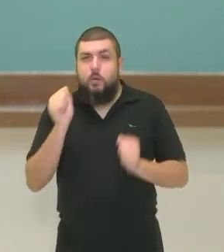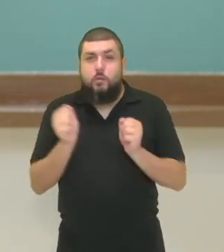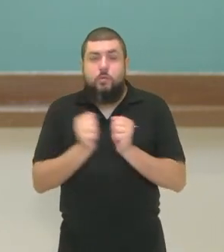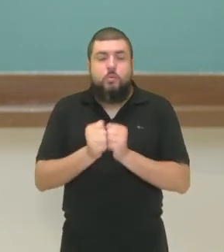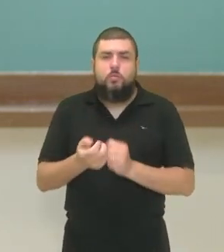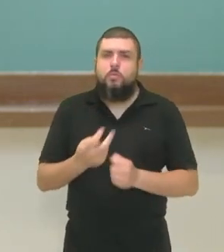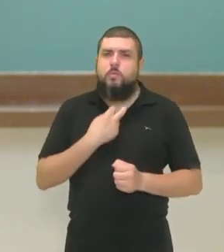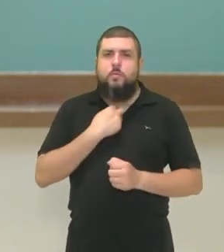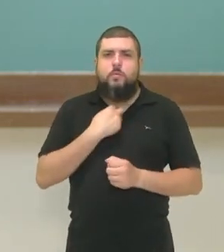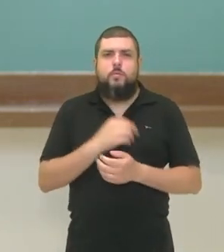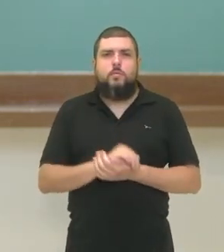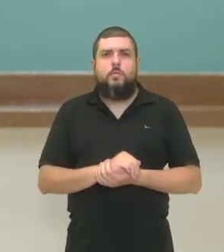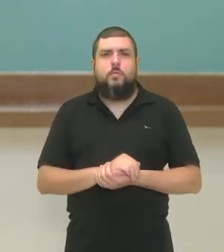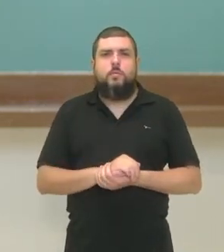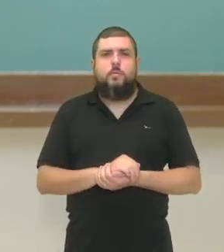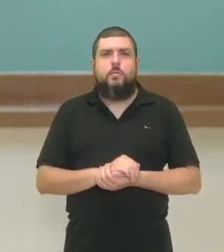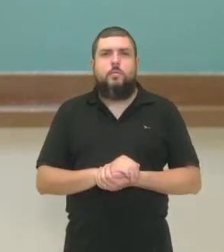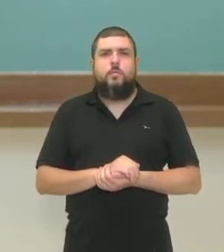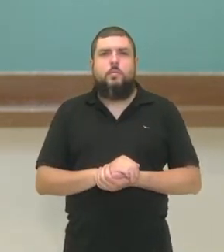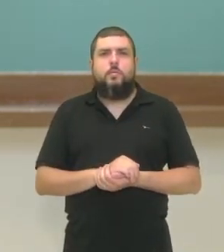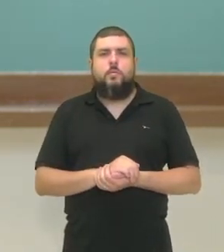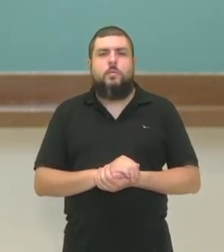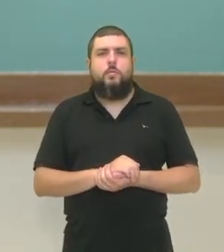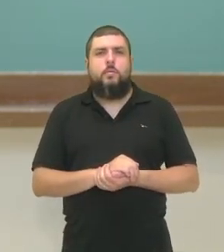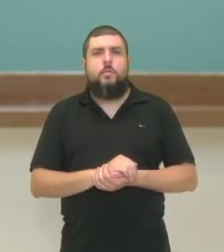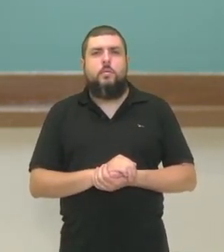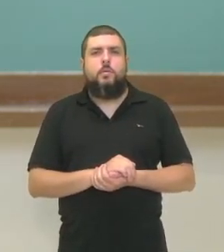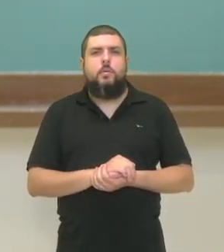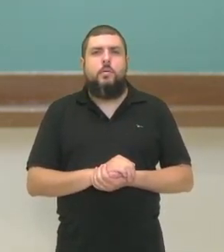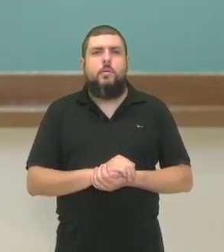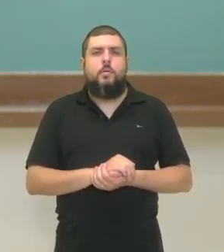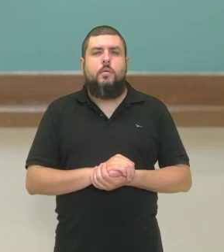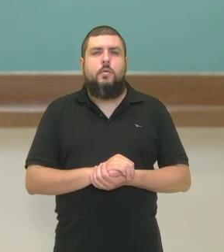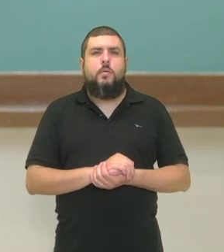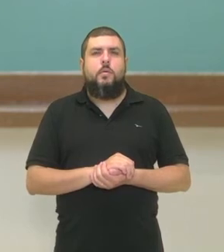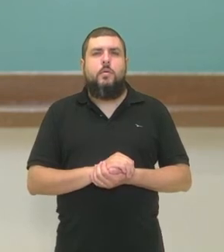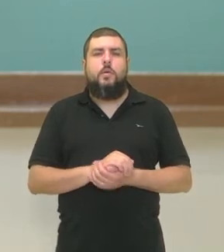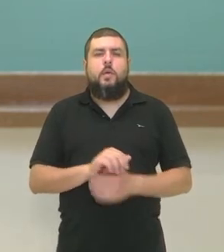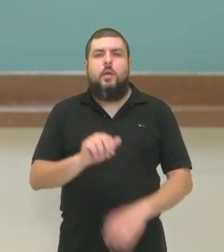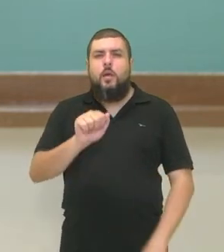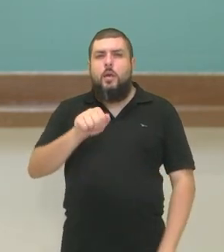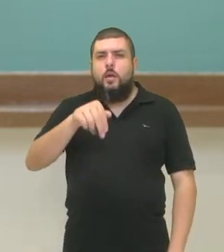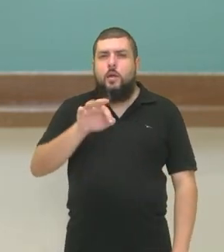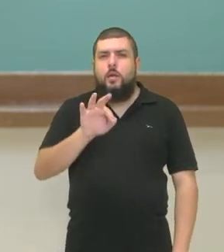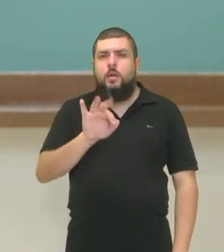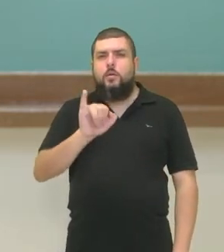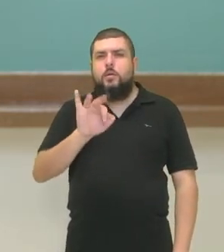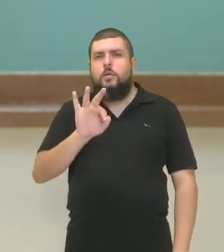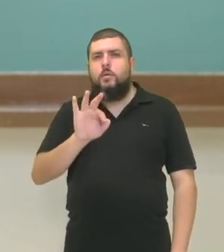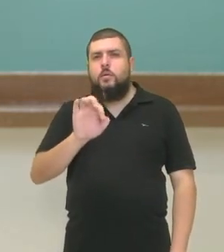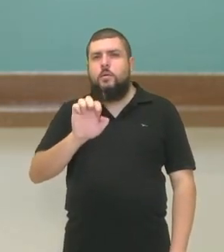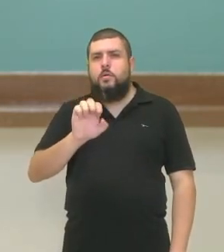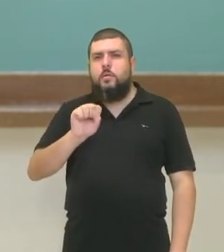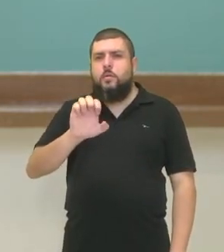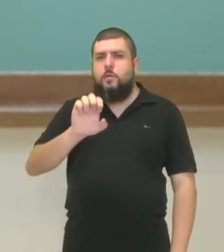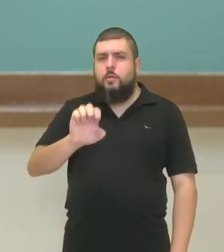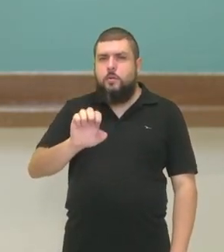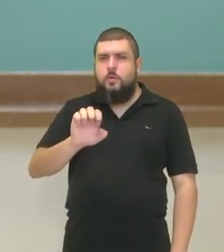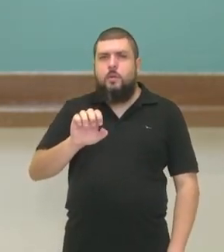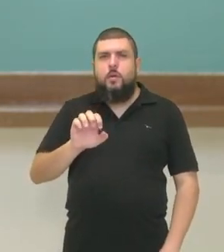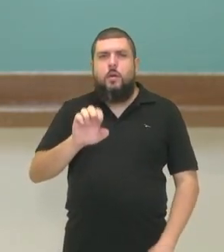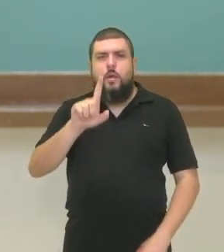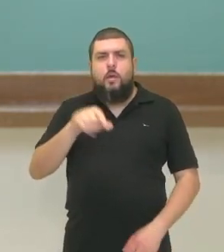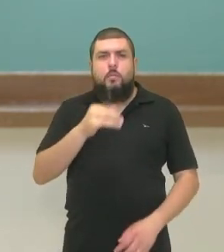é um paradoxo, tá? Já na antítese, eu tenho oposições, contrários.